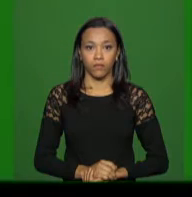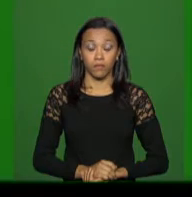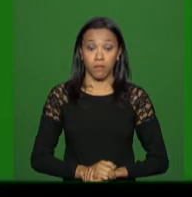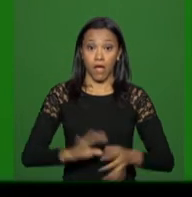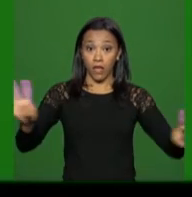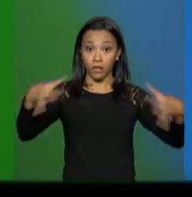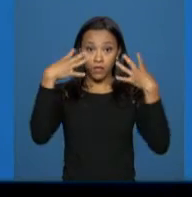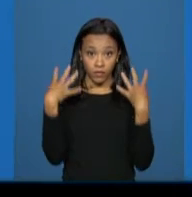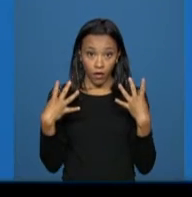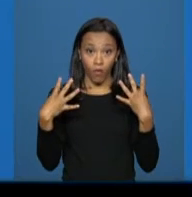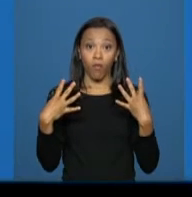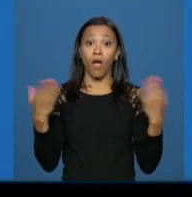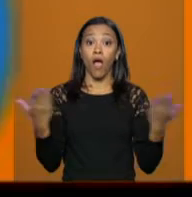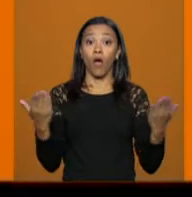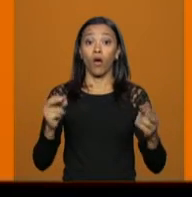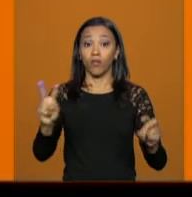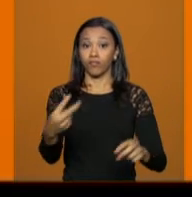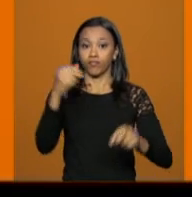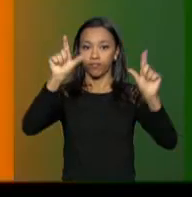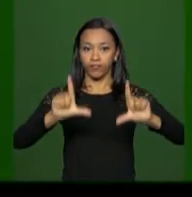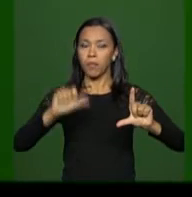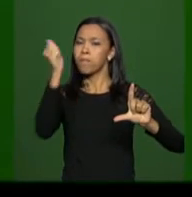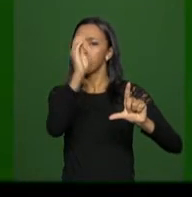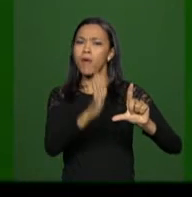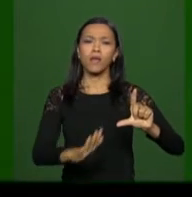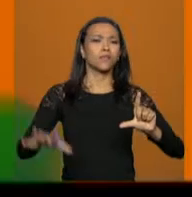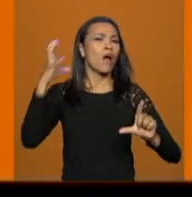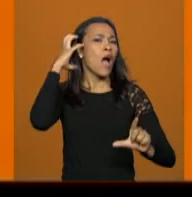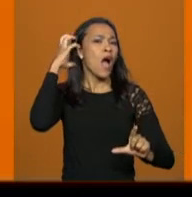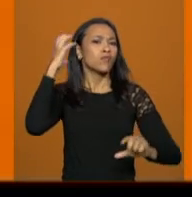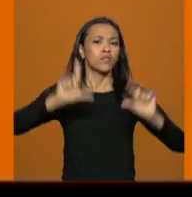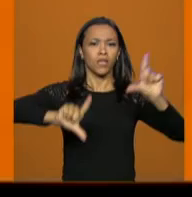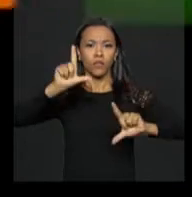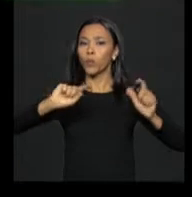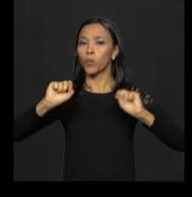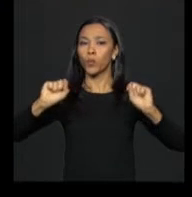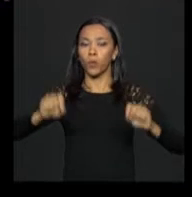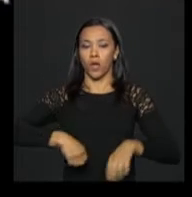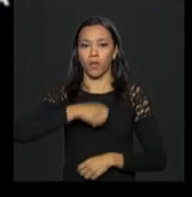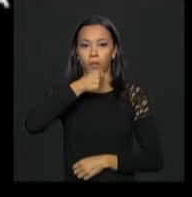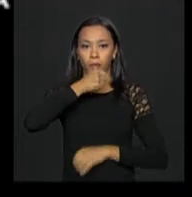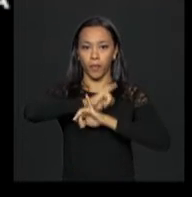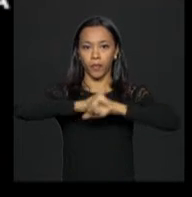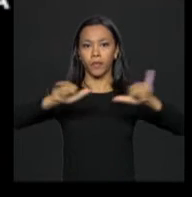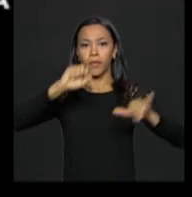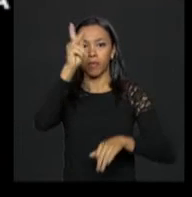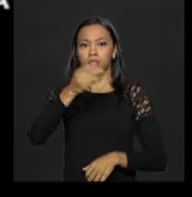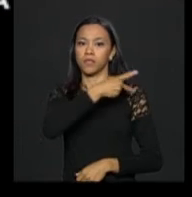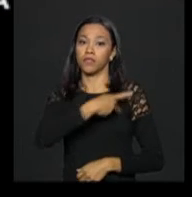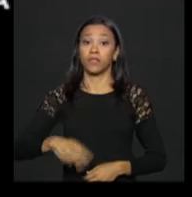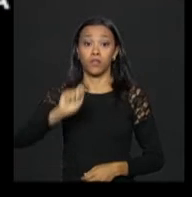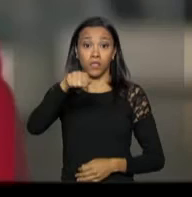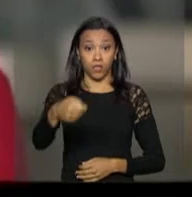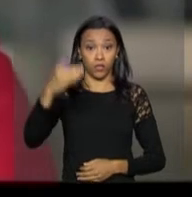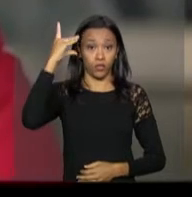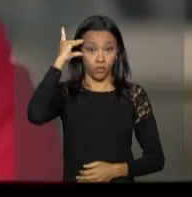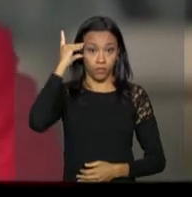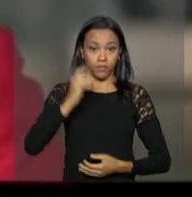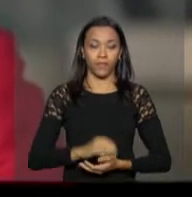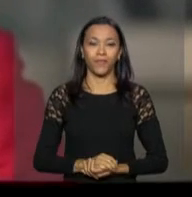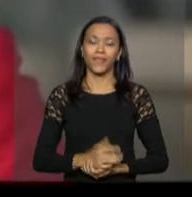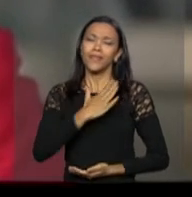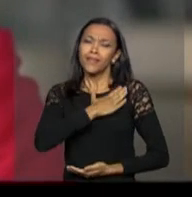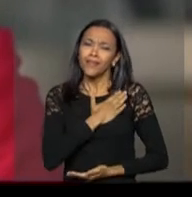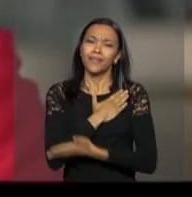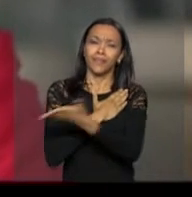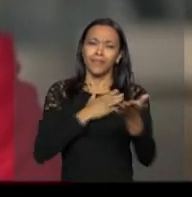Atenção! Abre-se nesse momento a Rede Nacional de Rádio e Televisão para o pronunciamento oficial da presidenta Dilma Rousseff.